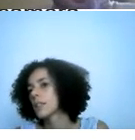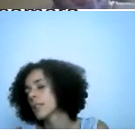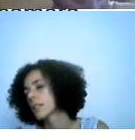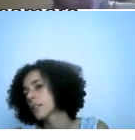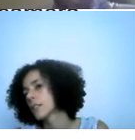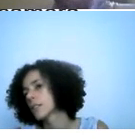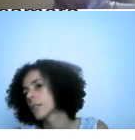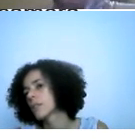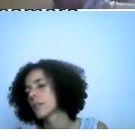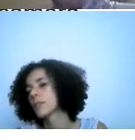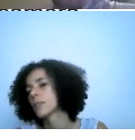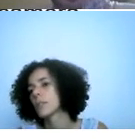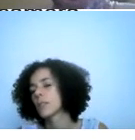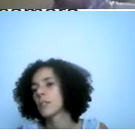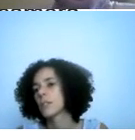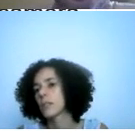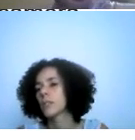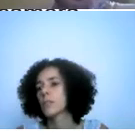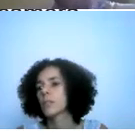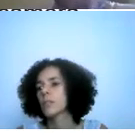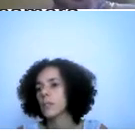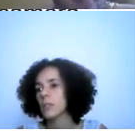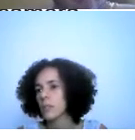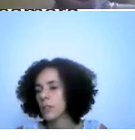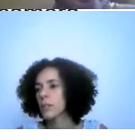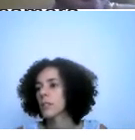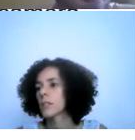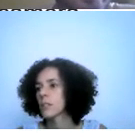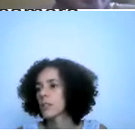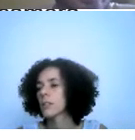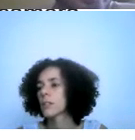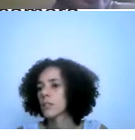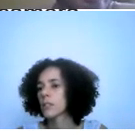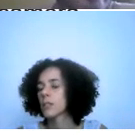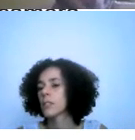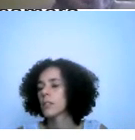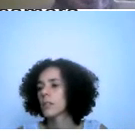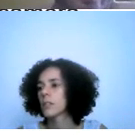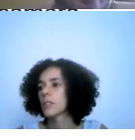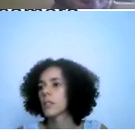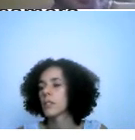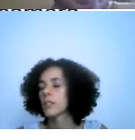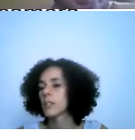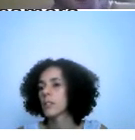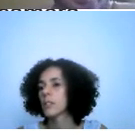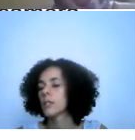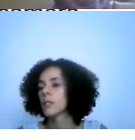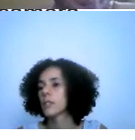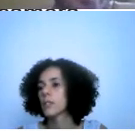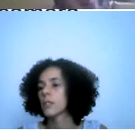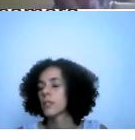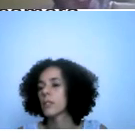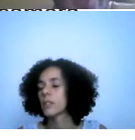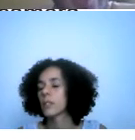Aqui destaca no número de espécies vegetais e de vertebrados exóticos invasores em 2 ambientes, de água doce e